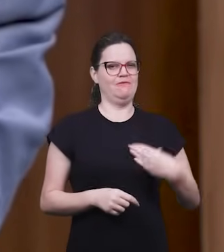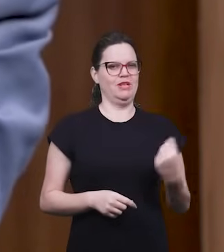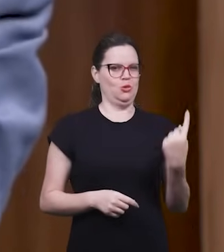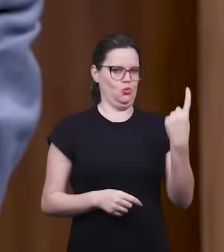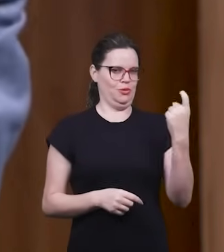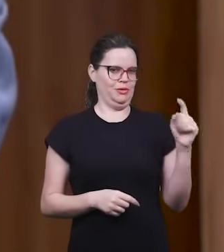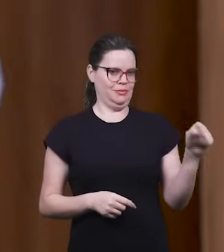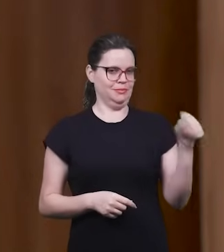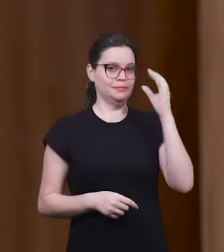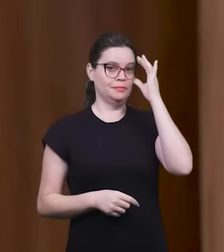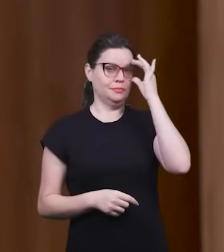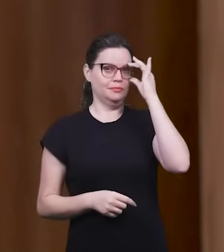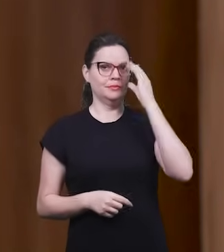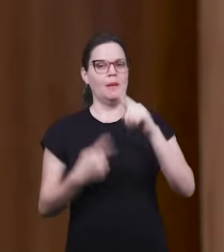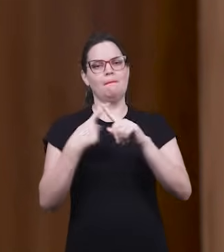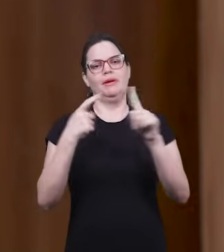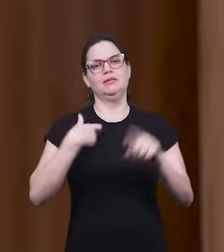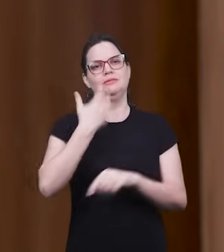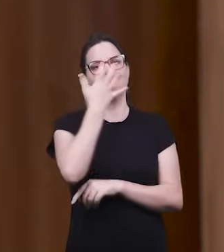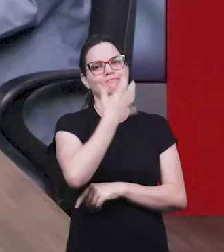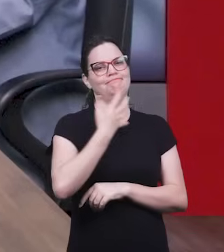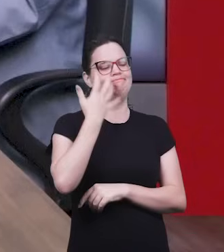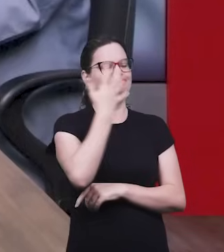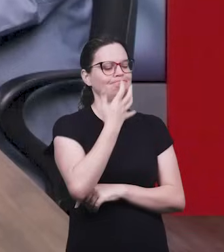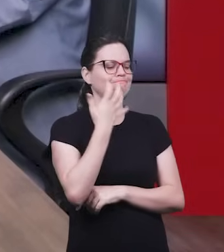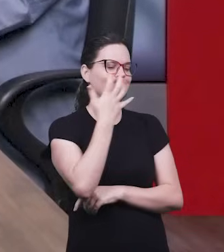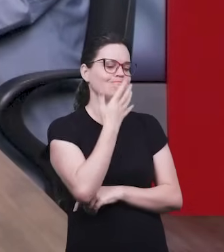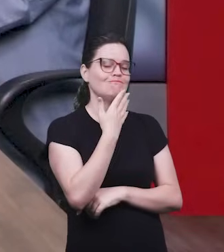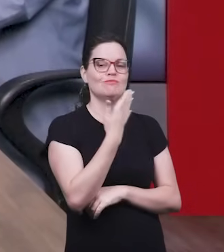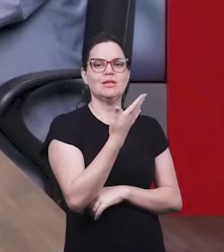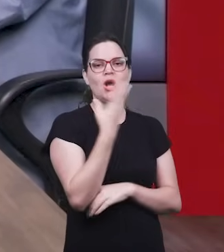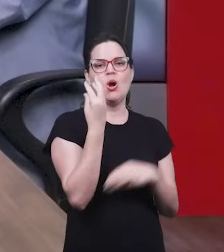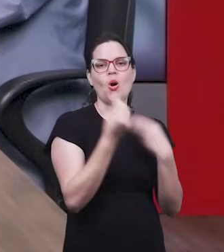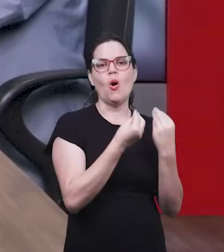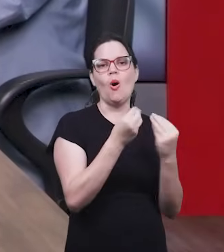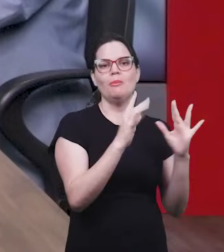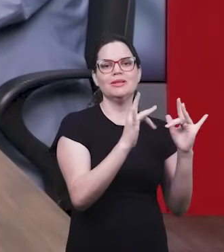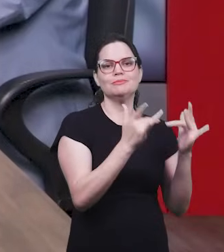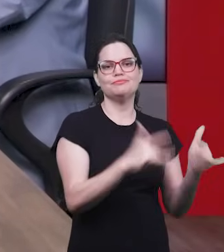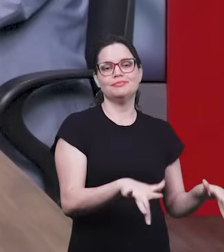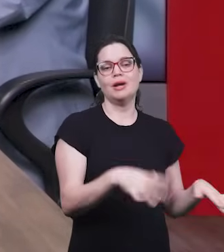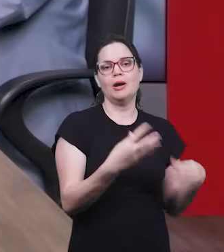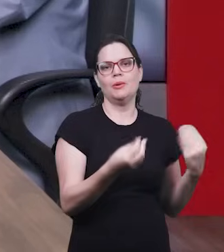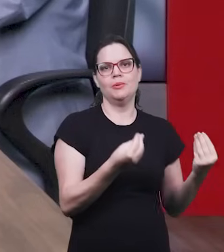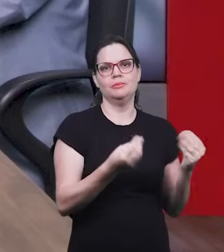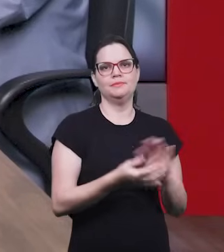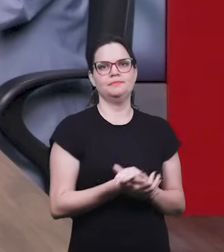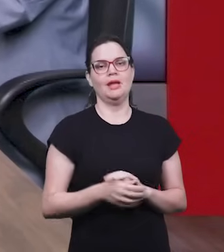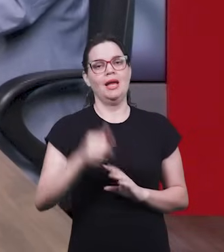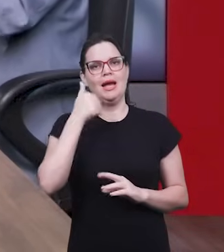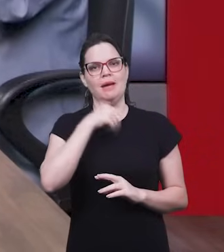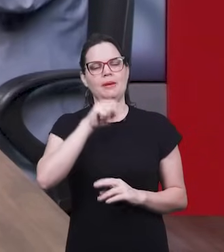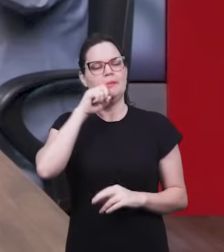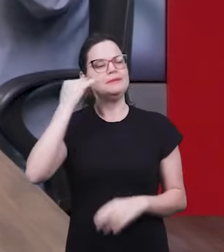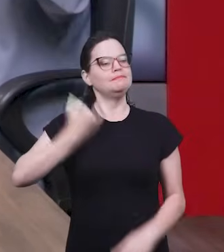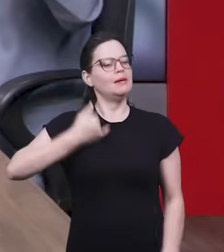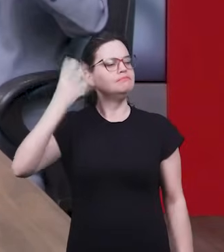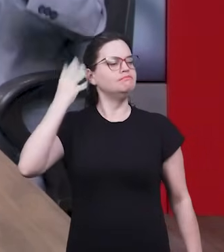Mas aquela paixão, né? Mas aí, ela me atazanou de todo jeito.